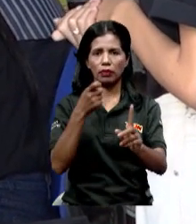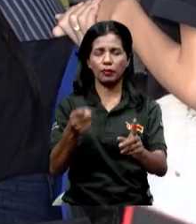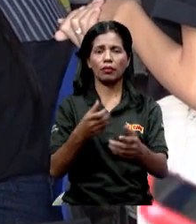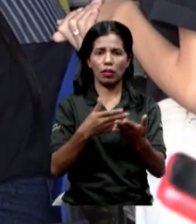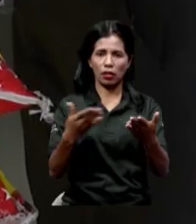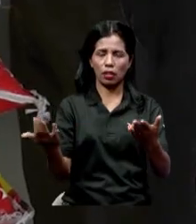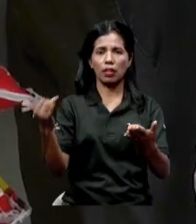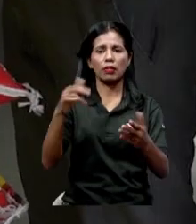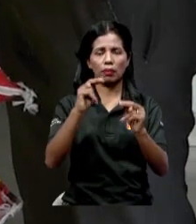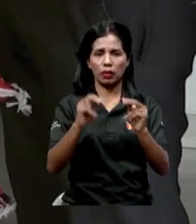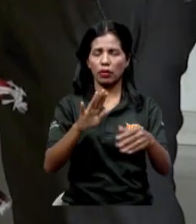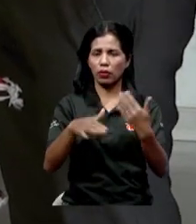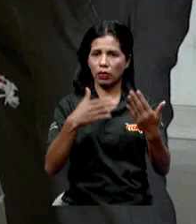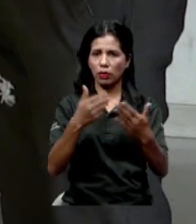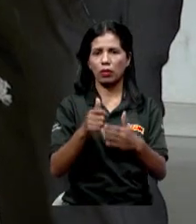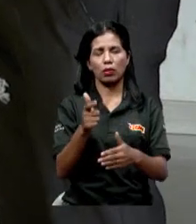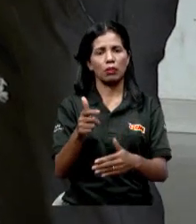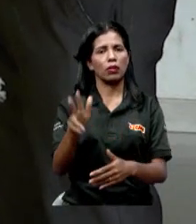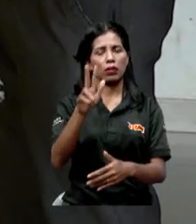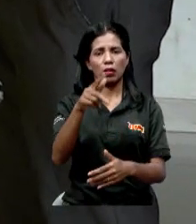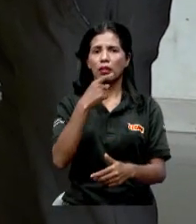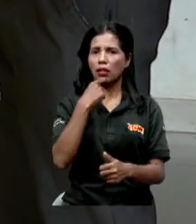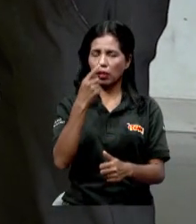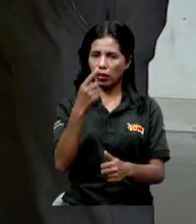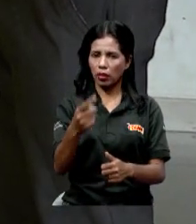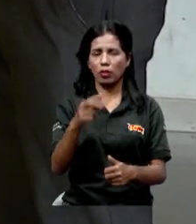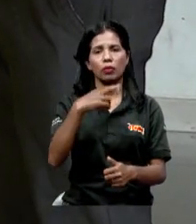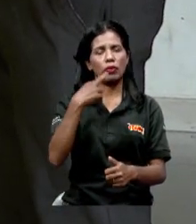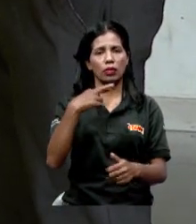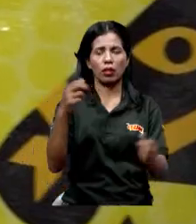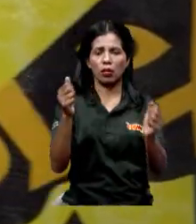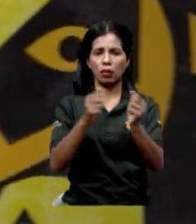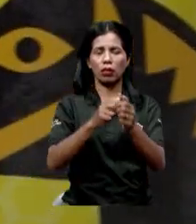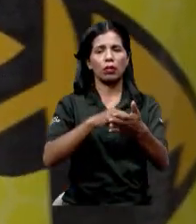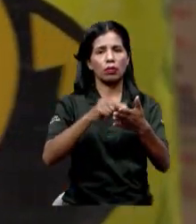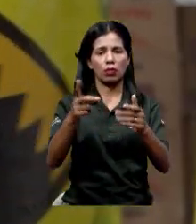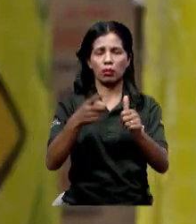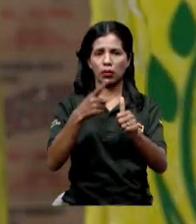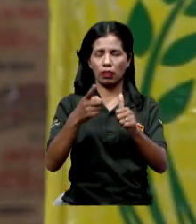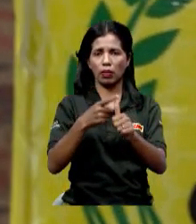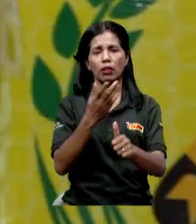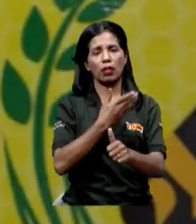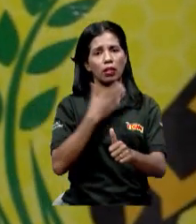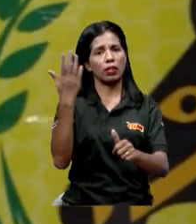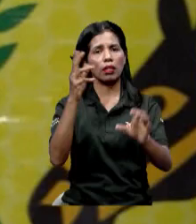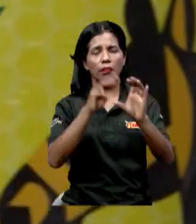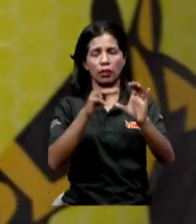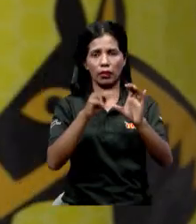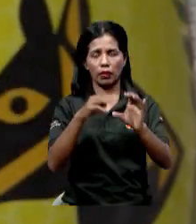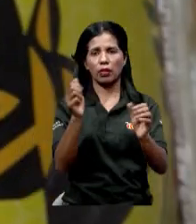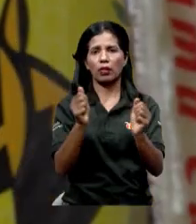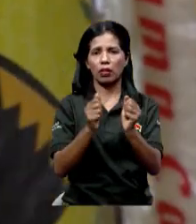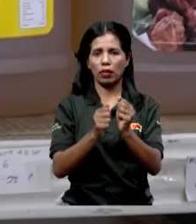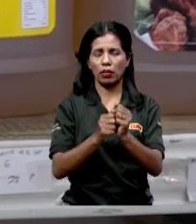sa necessidade básica, item rua nulur sin tolu hatudu, fos ocupa número da hulu, folin karun liu e mercado, entre